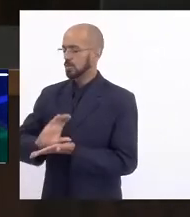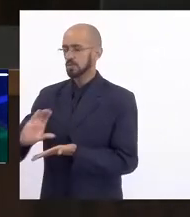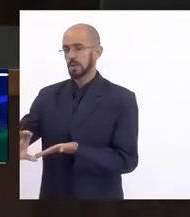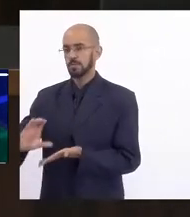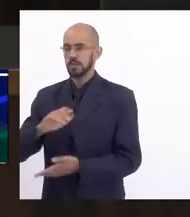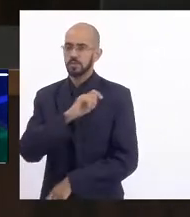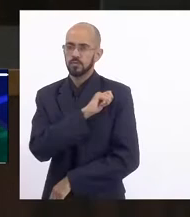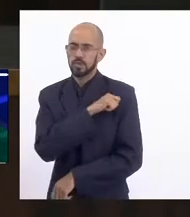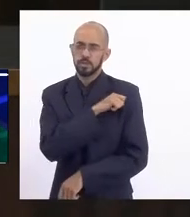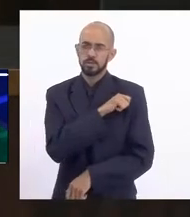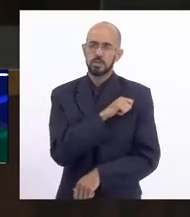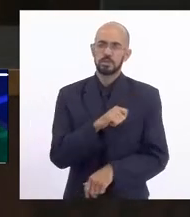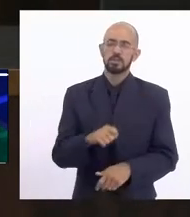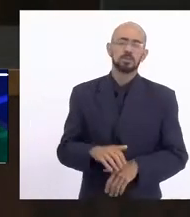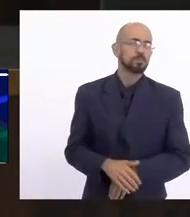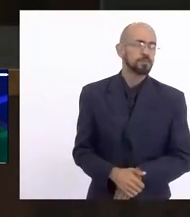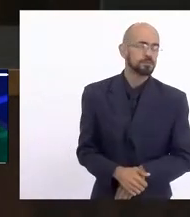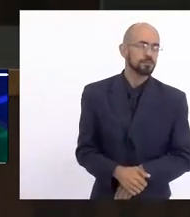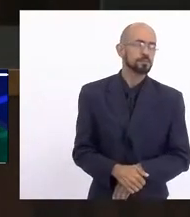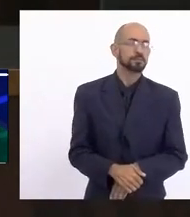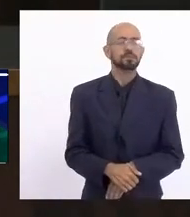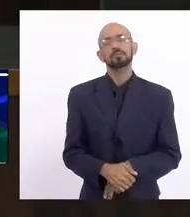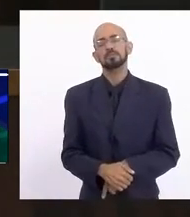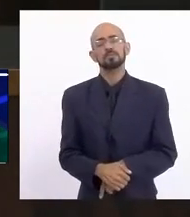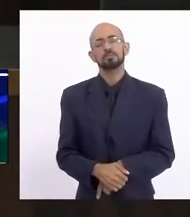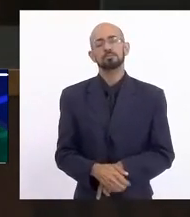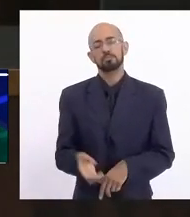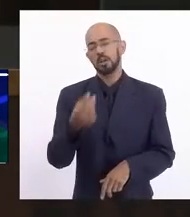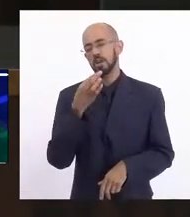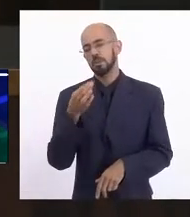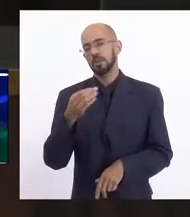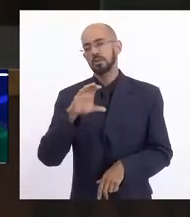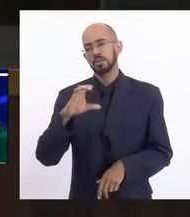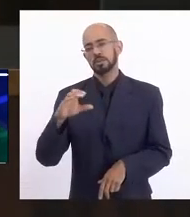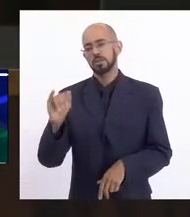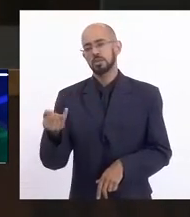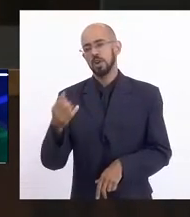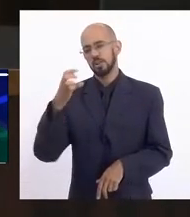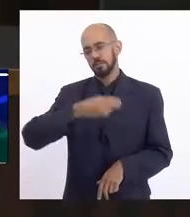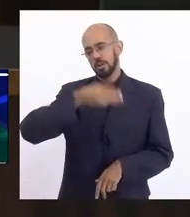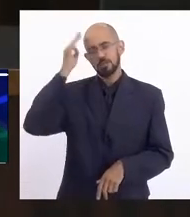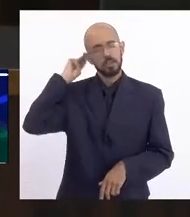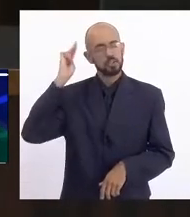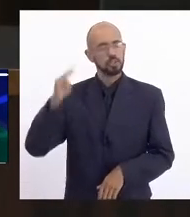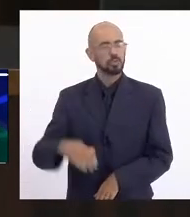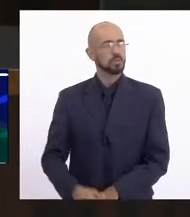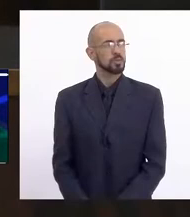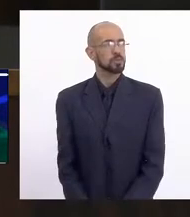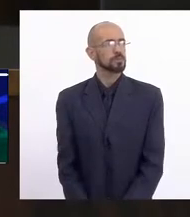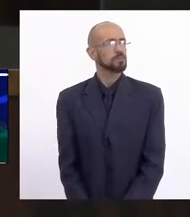Fiscalização Financeira e Controle. Para emitir parecer pela Constituição e Justiça, deputado Márcio Pacheco.